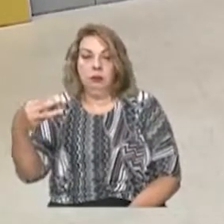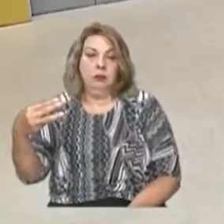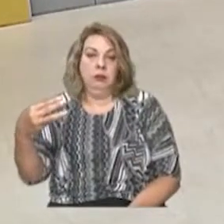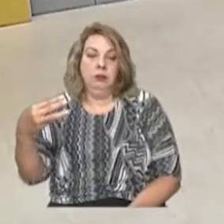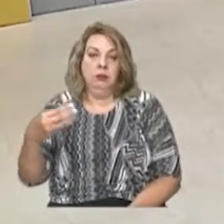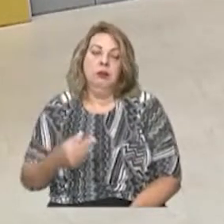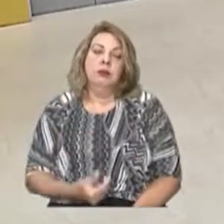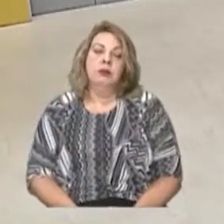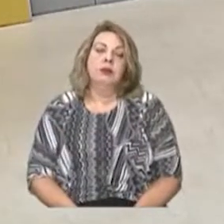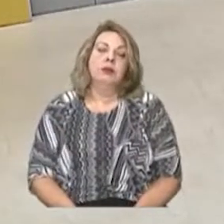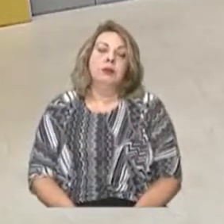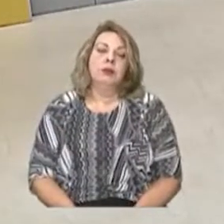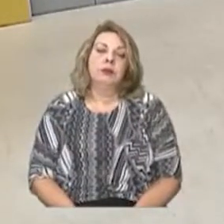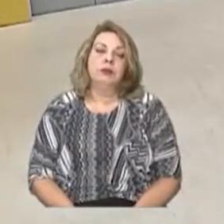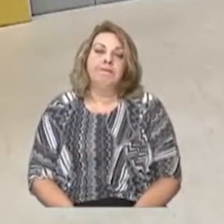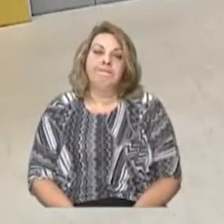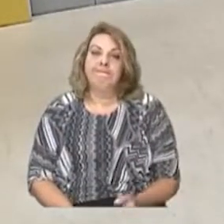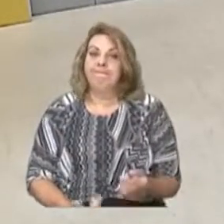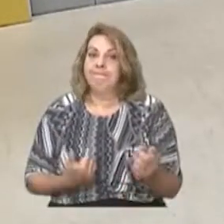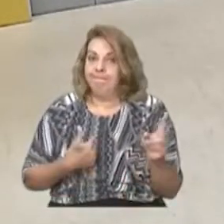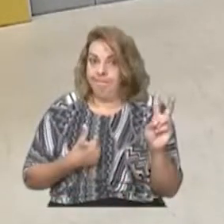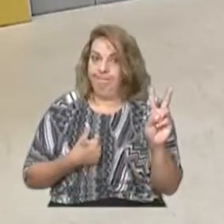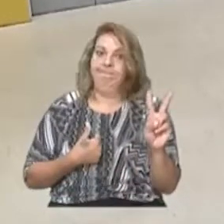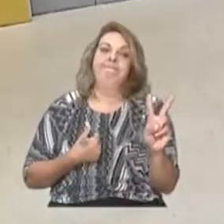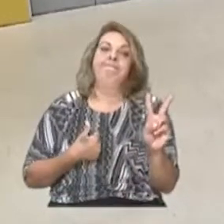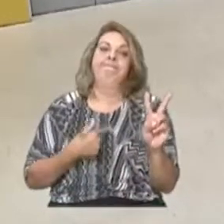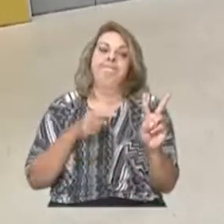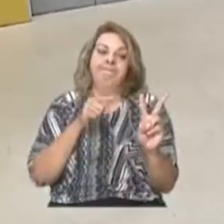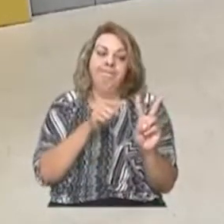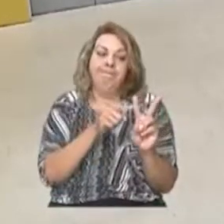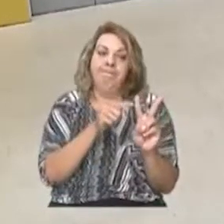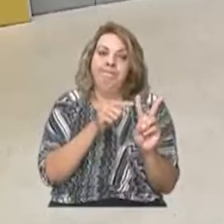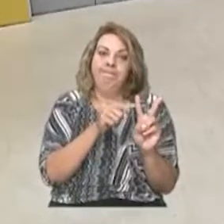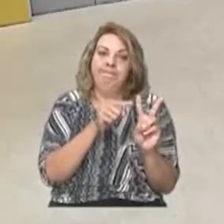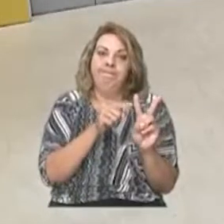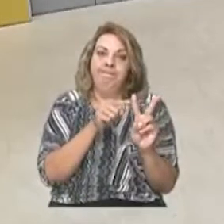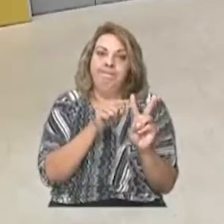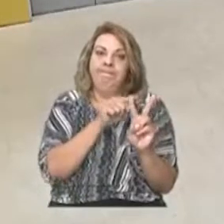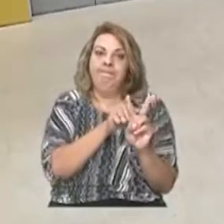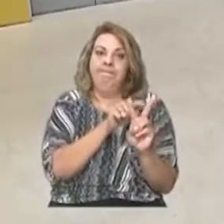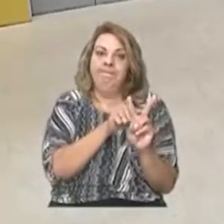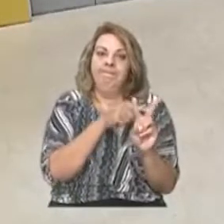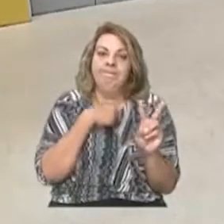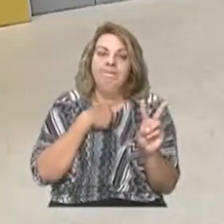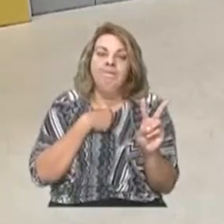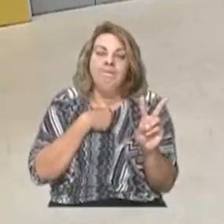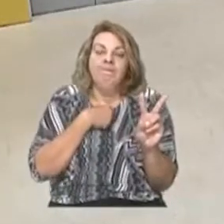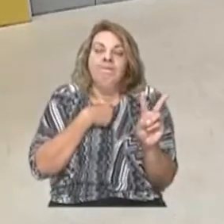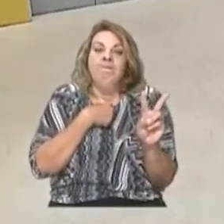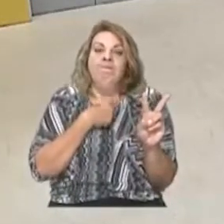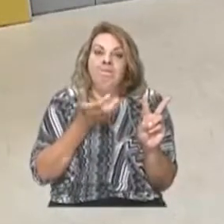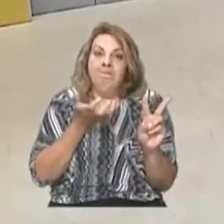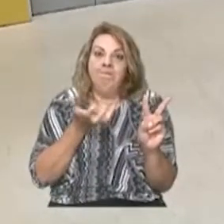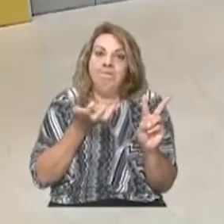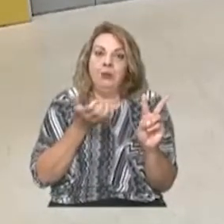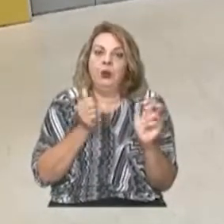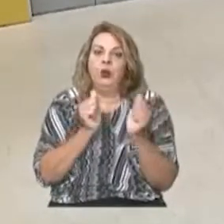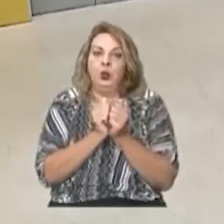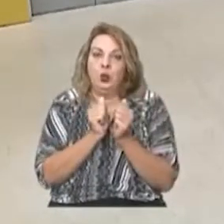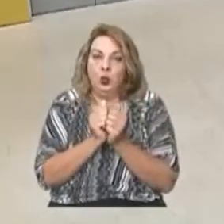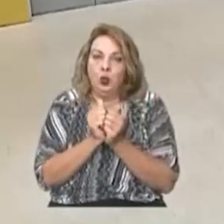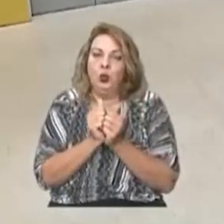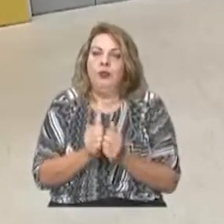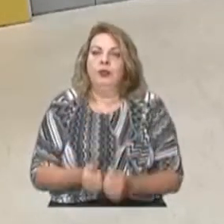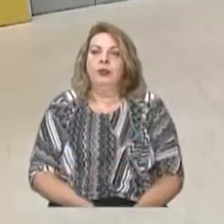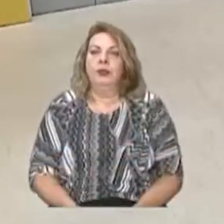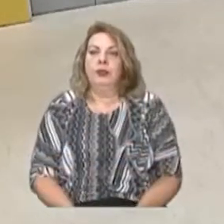53. Agora chegou mais alguém. Já tem alguém aí fungando no cangote. Chegando ai, junto, ai, ai. Querendo levar aí por